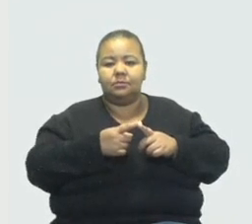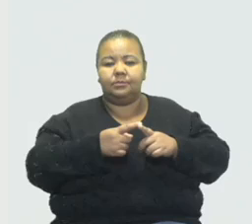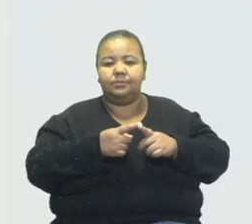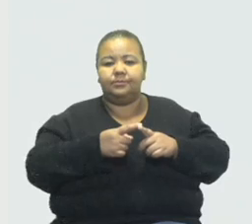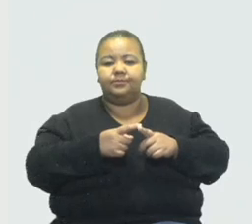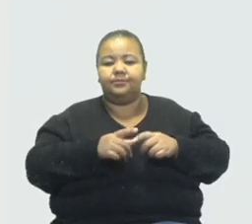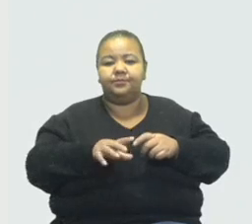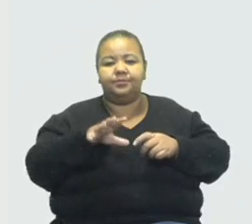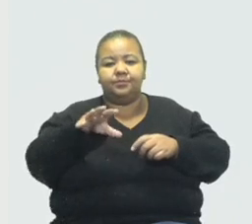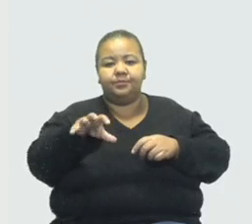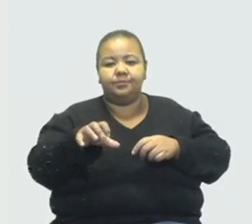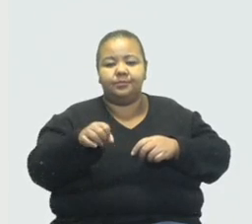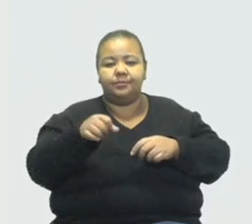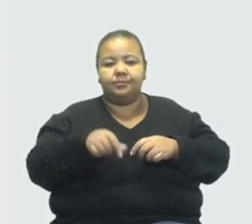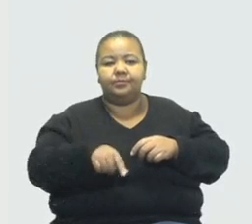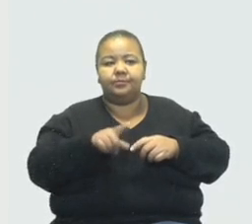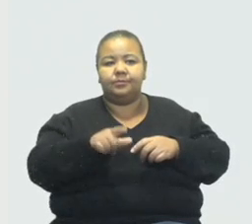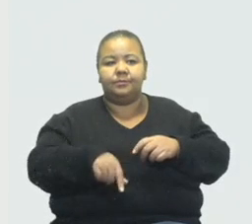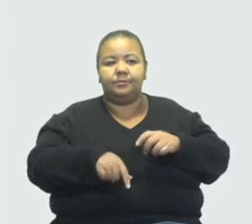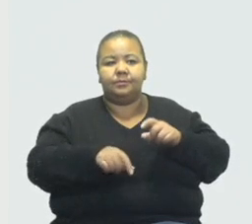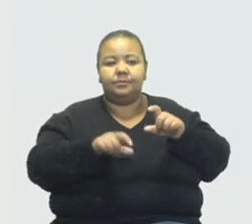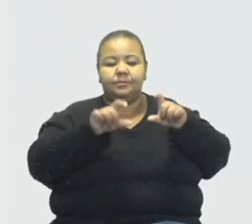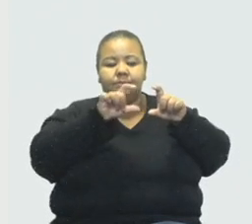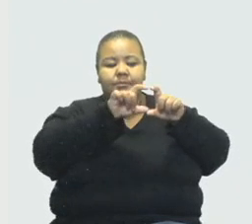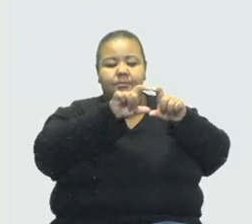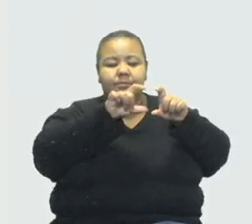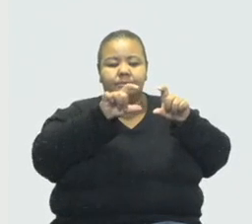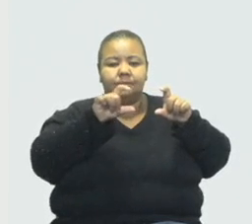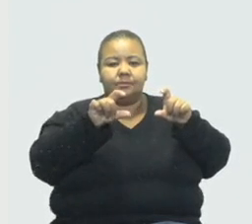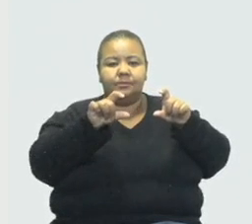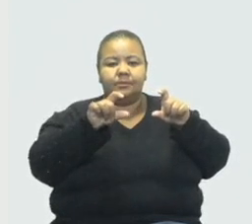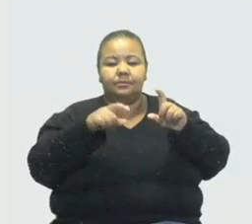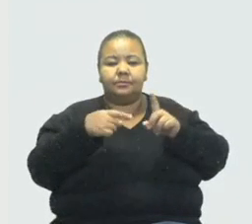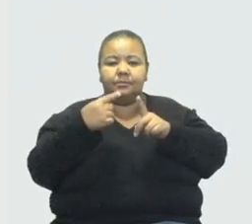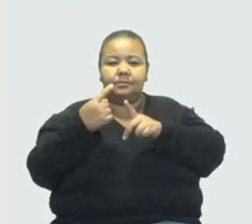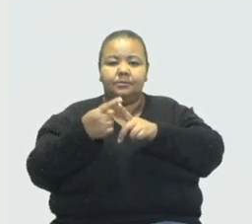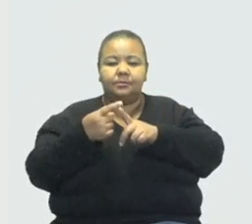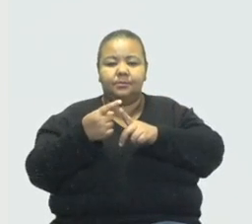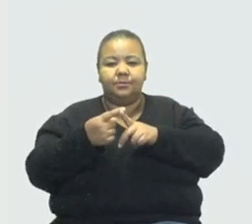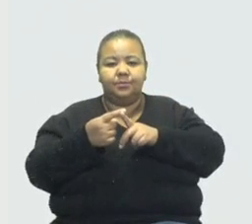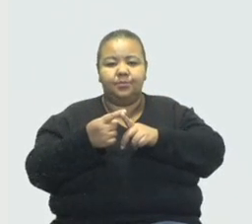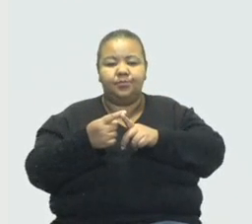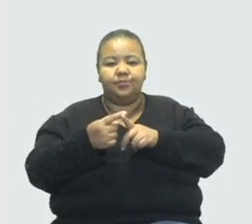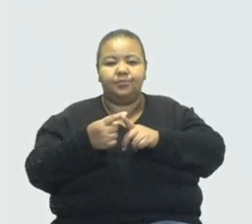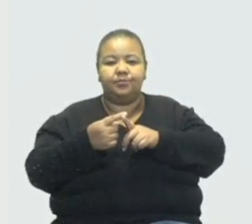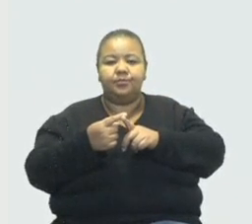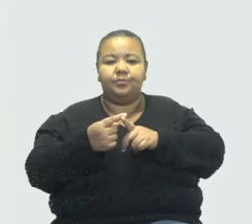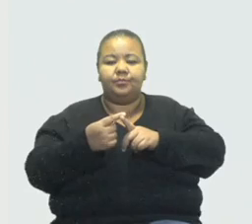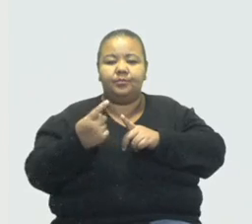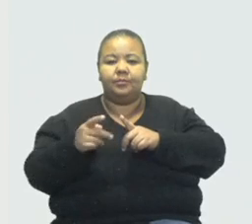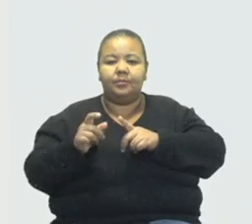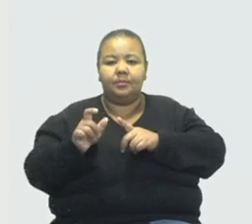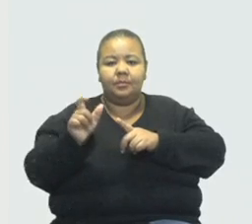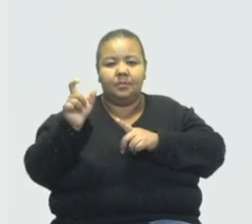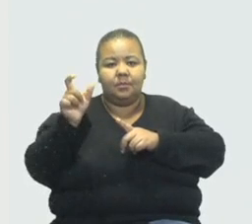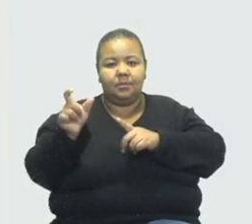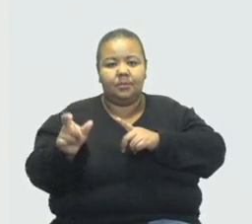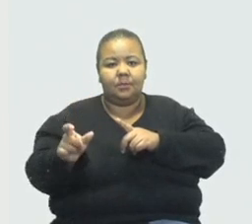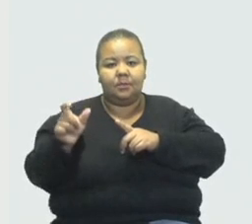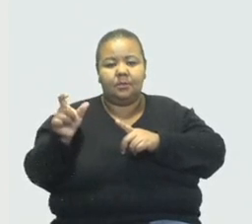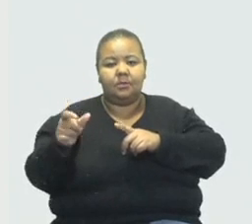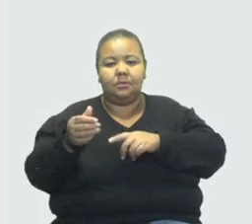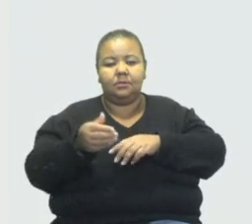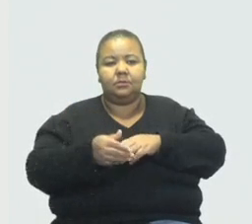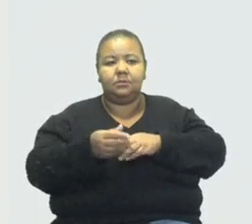gente vai pegar a linha e multiplicar pela